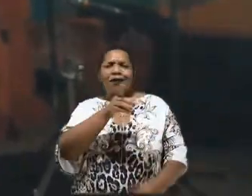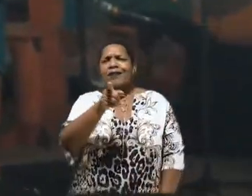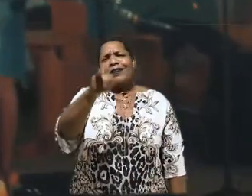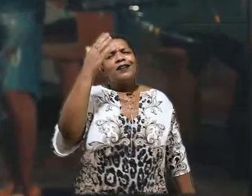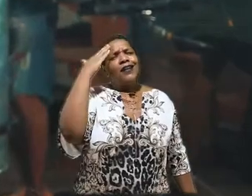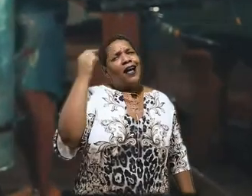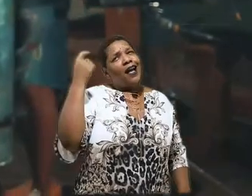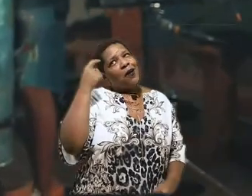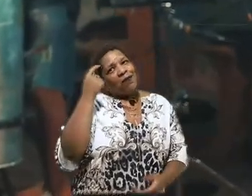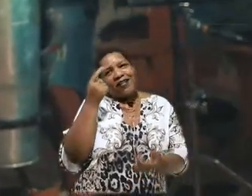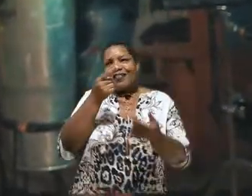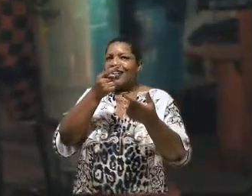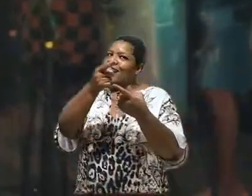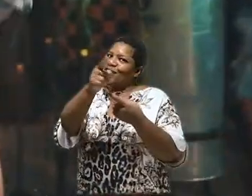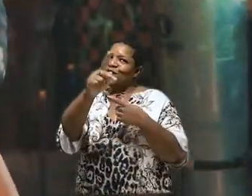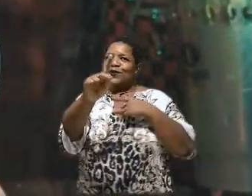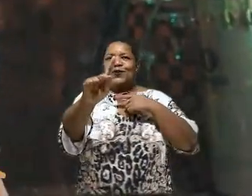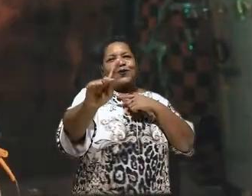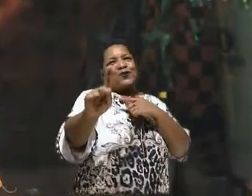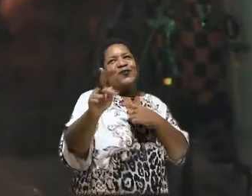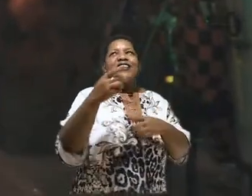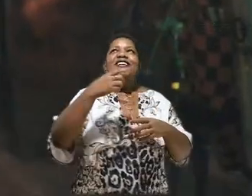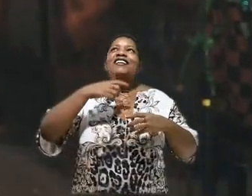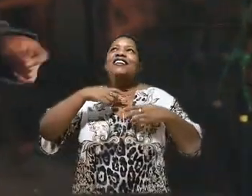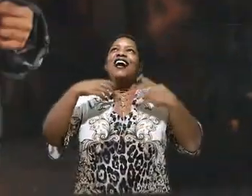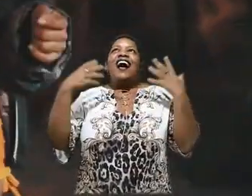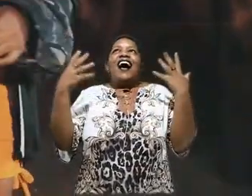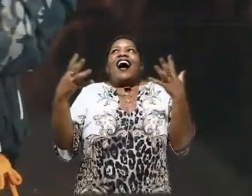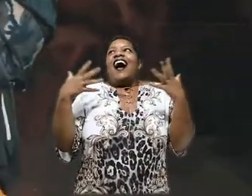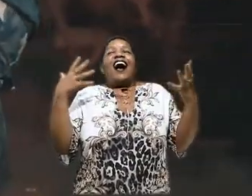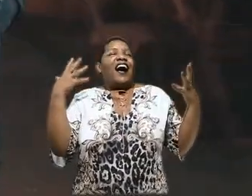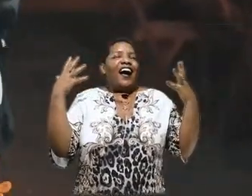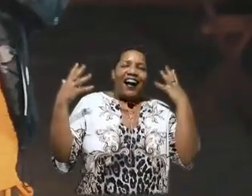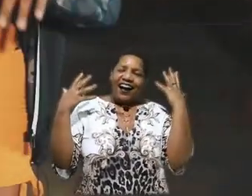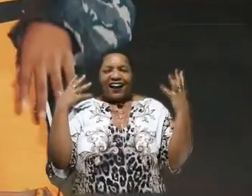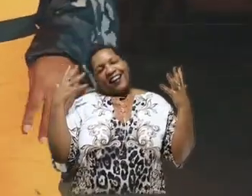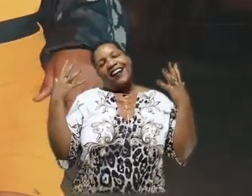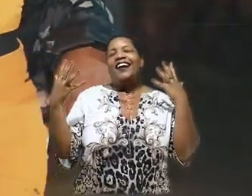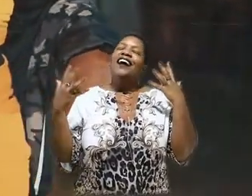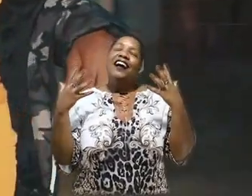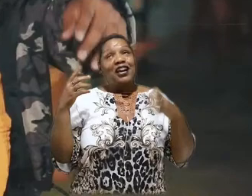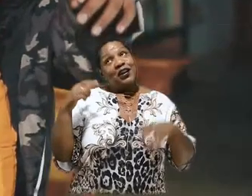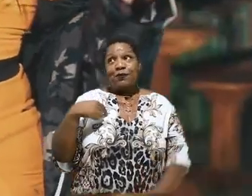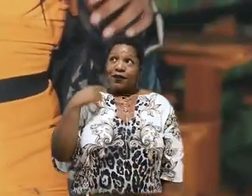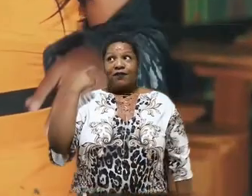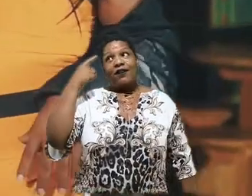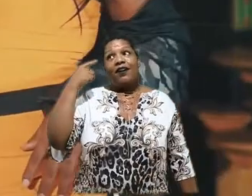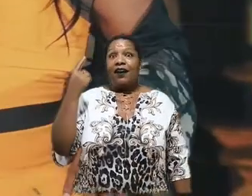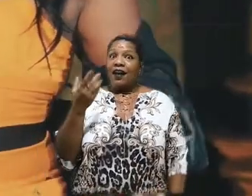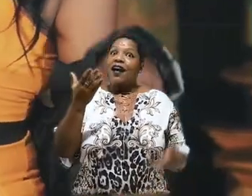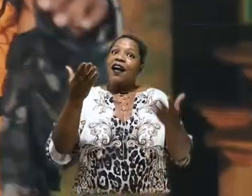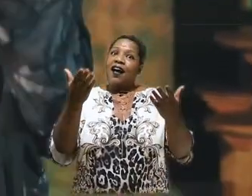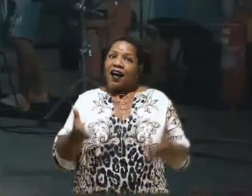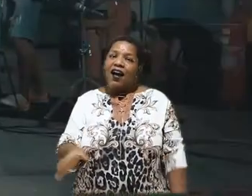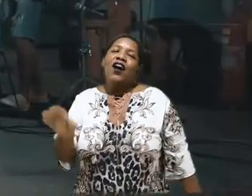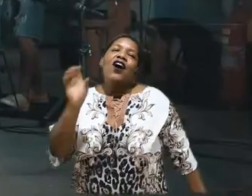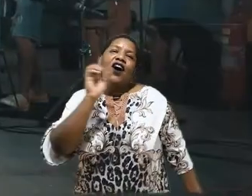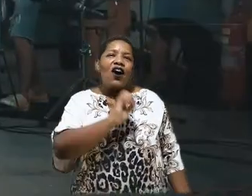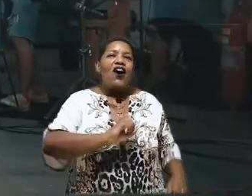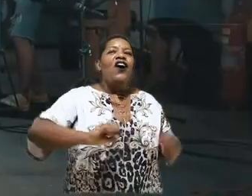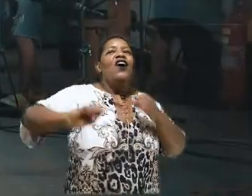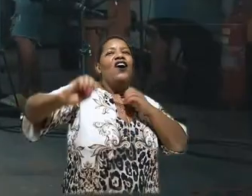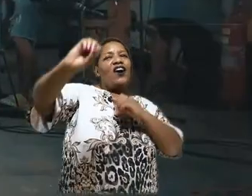Renato ajeita você balança inspiração trabalhar Felipe